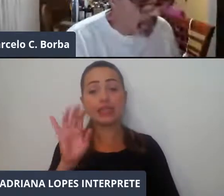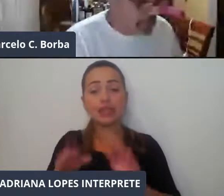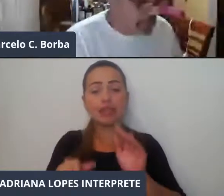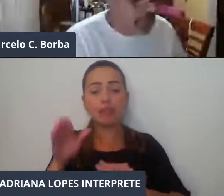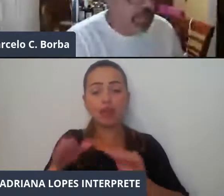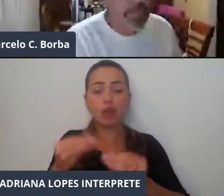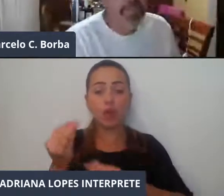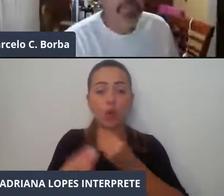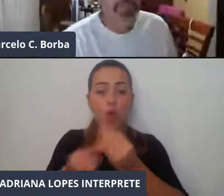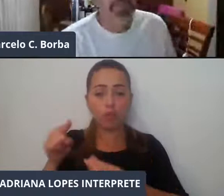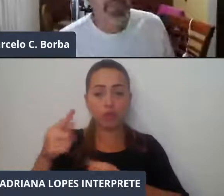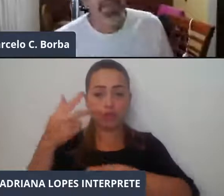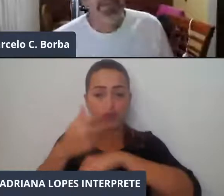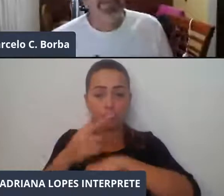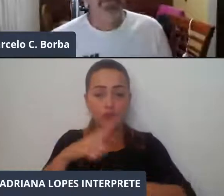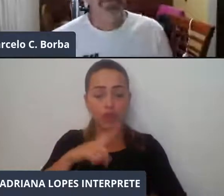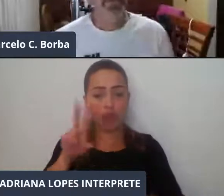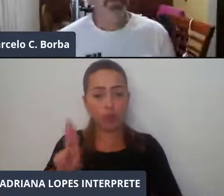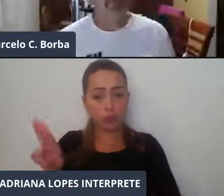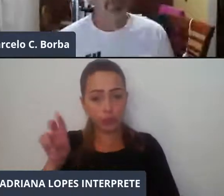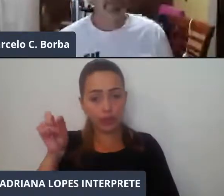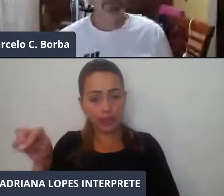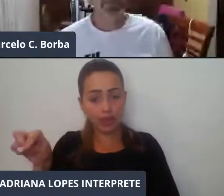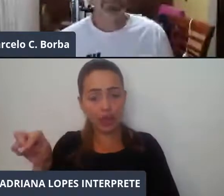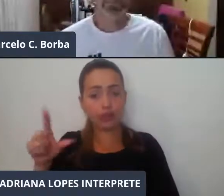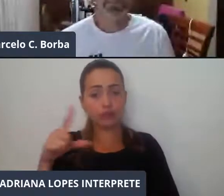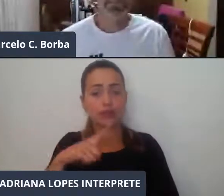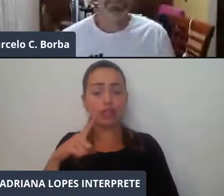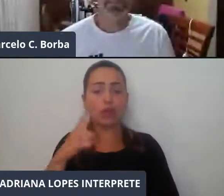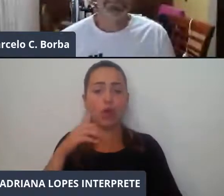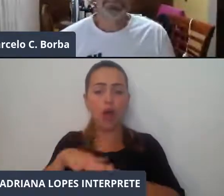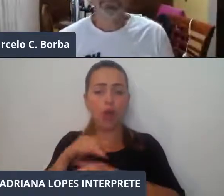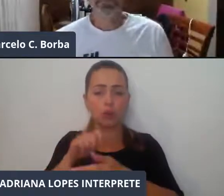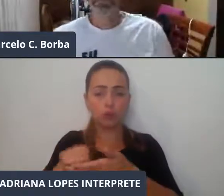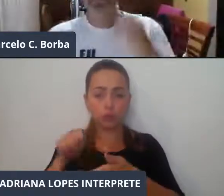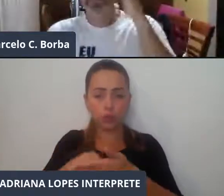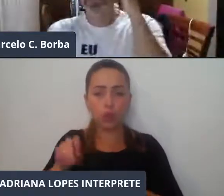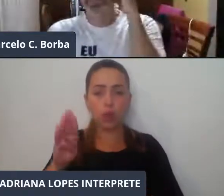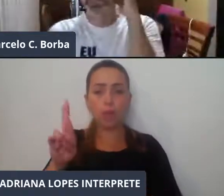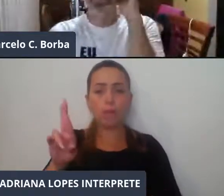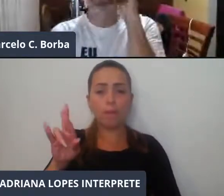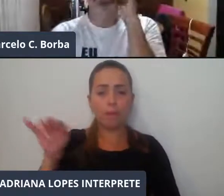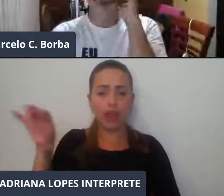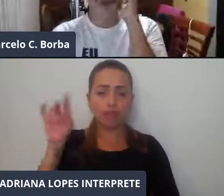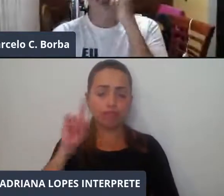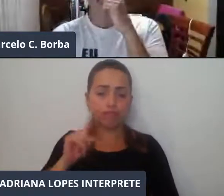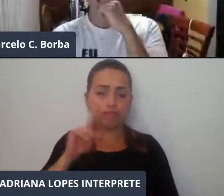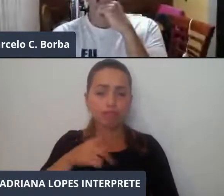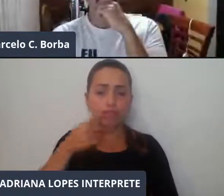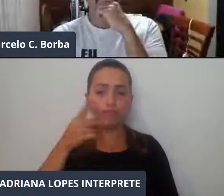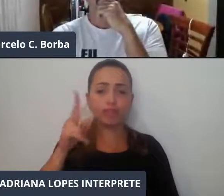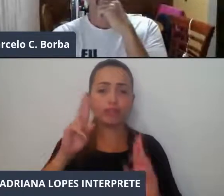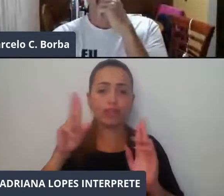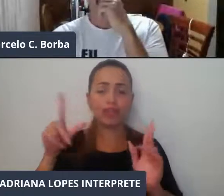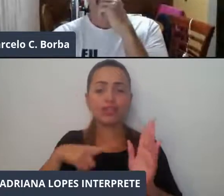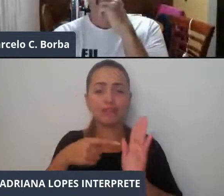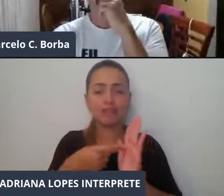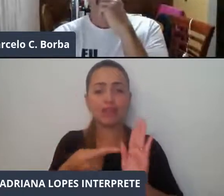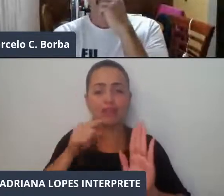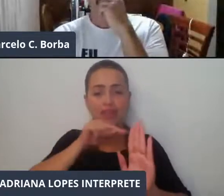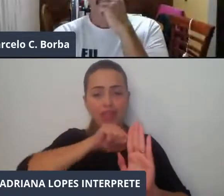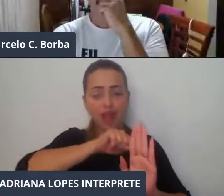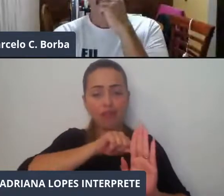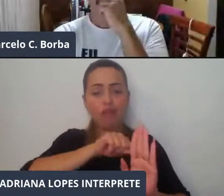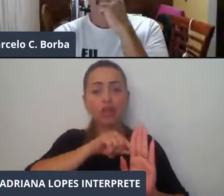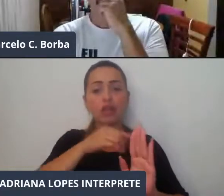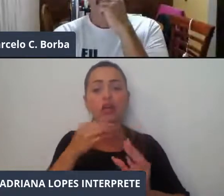é utilizado, então tem um autor britânico, Alf Collis, que ele traz algumas metáforas